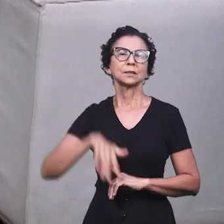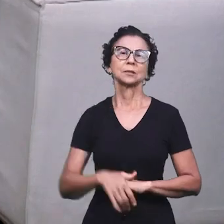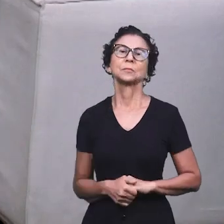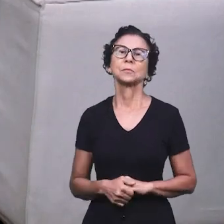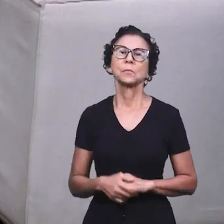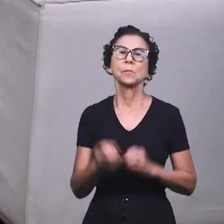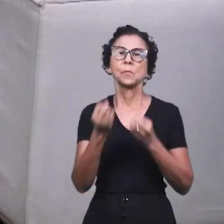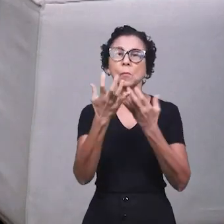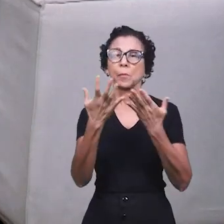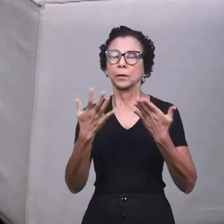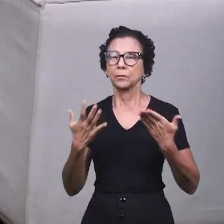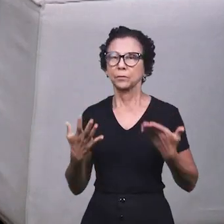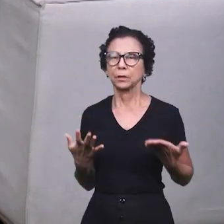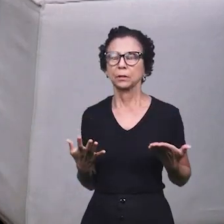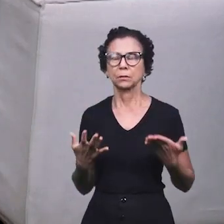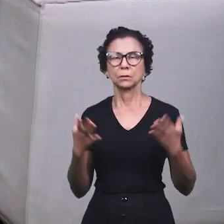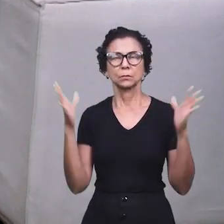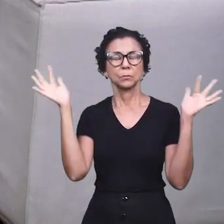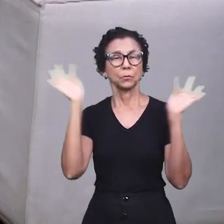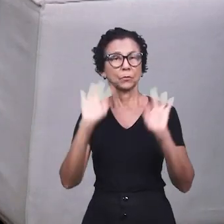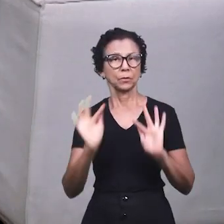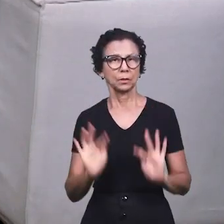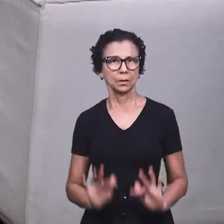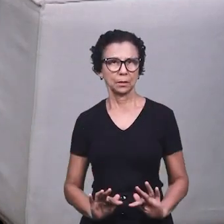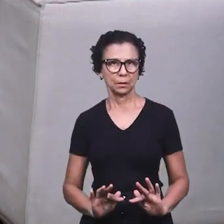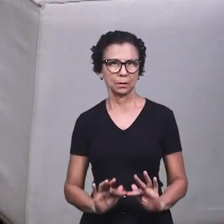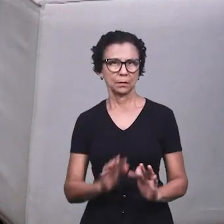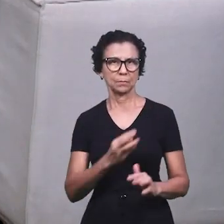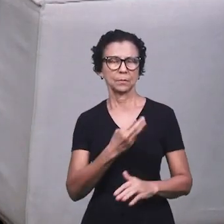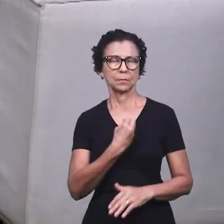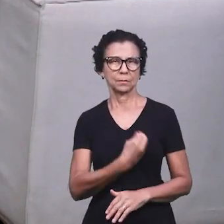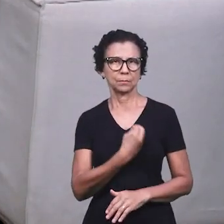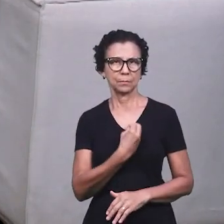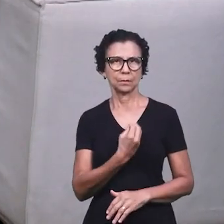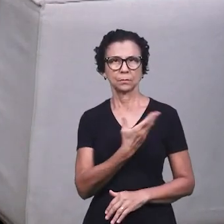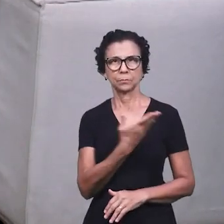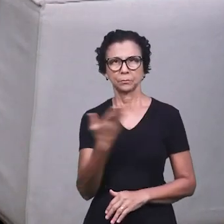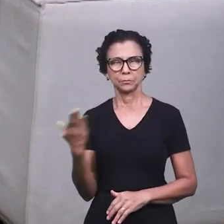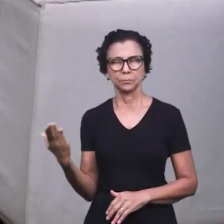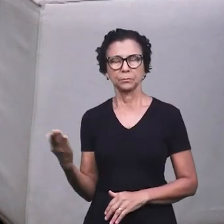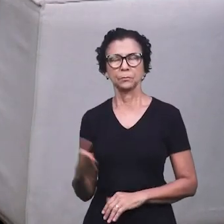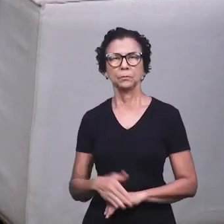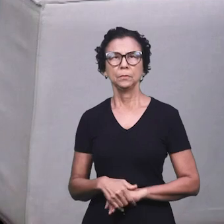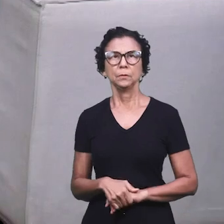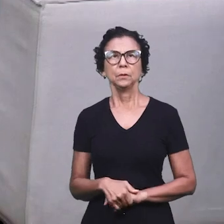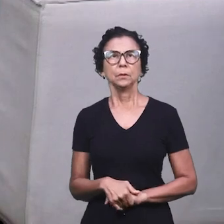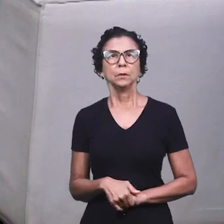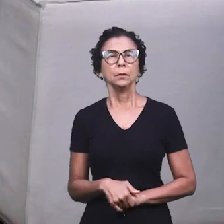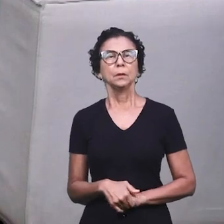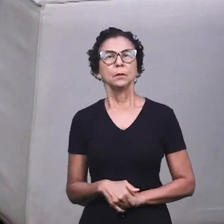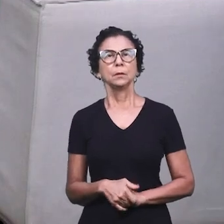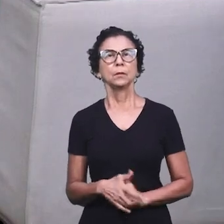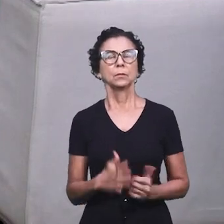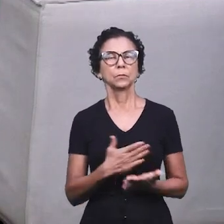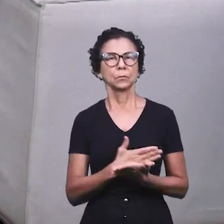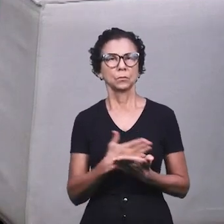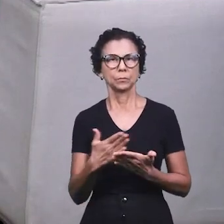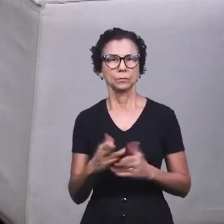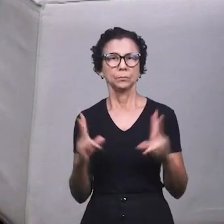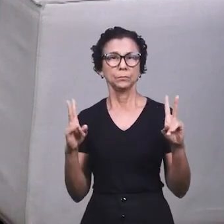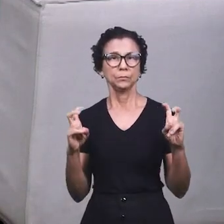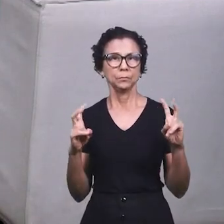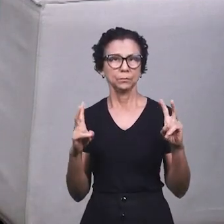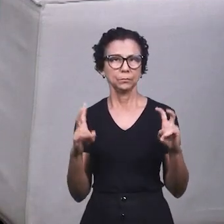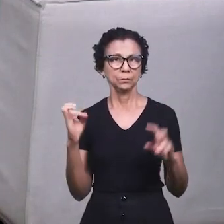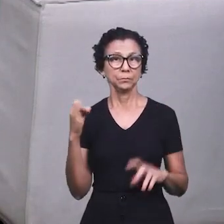Sejam muito bem-vindos, nós estamos aqui felizes pela participação de vocês, e nós vamos então dar início a